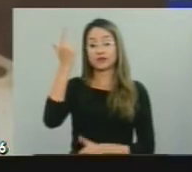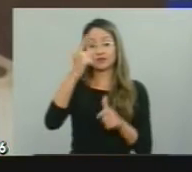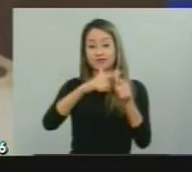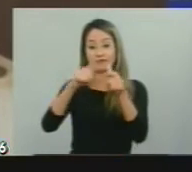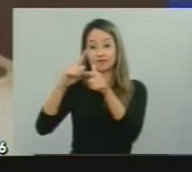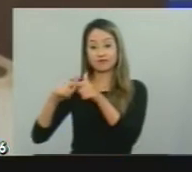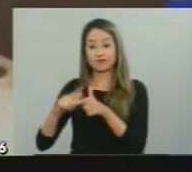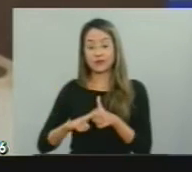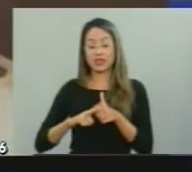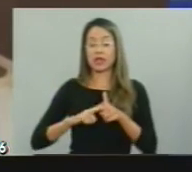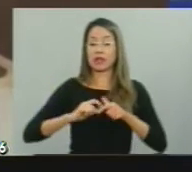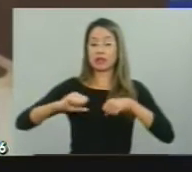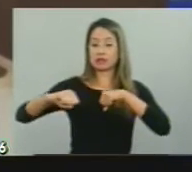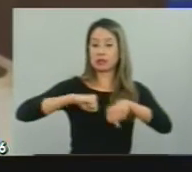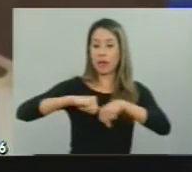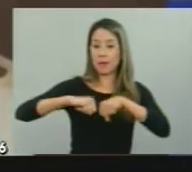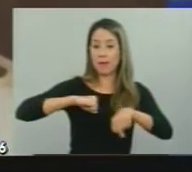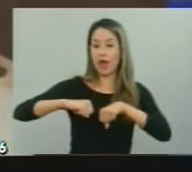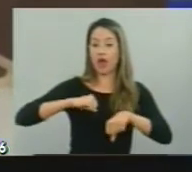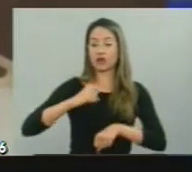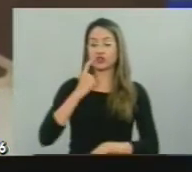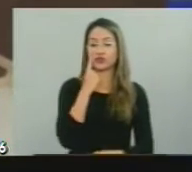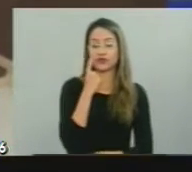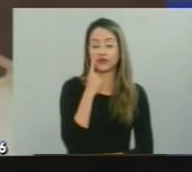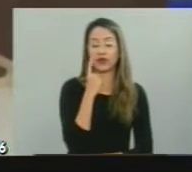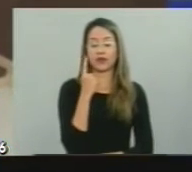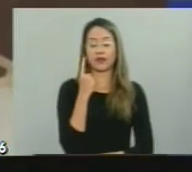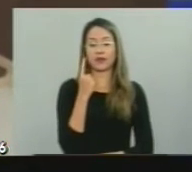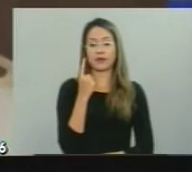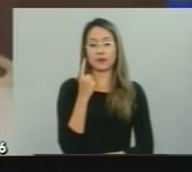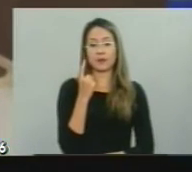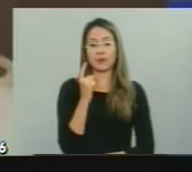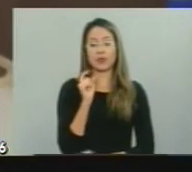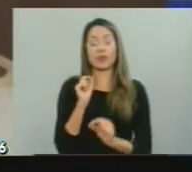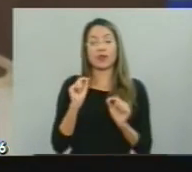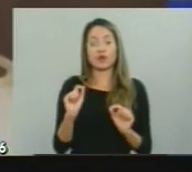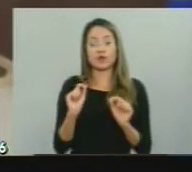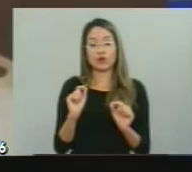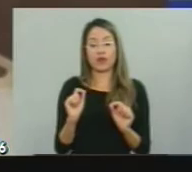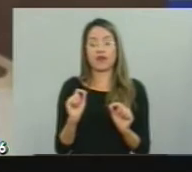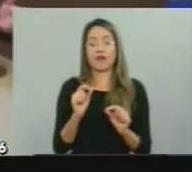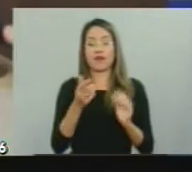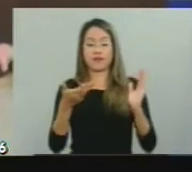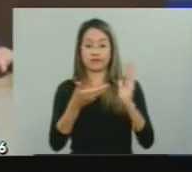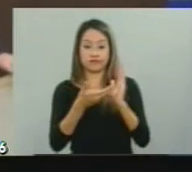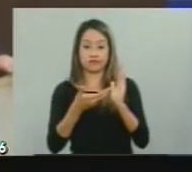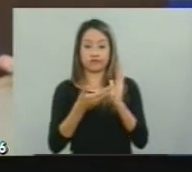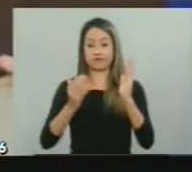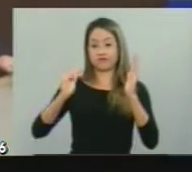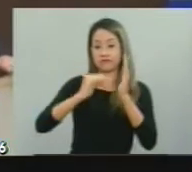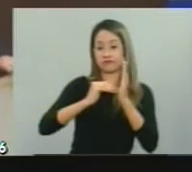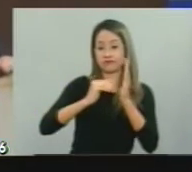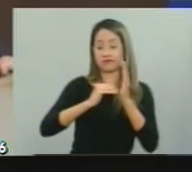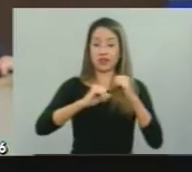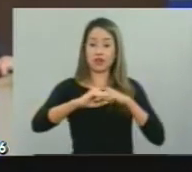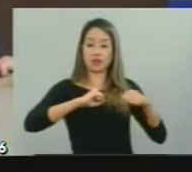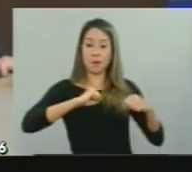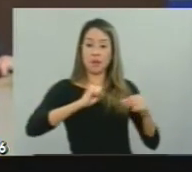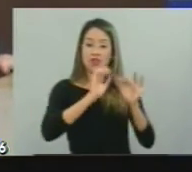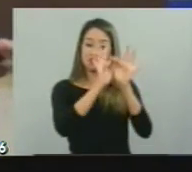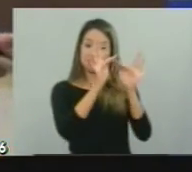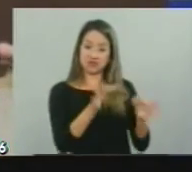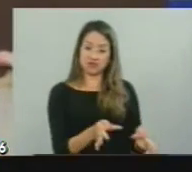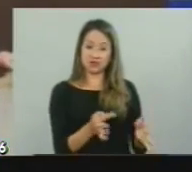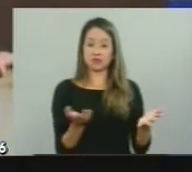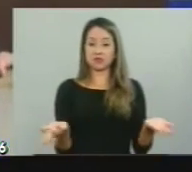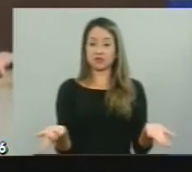num debate, o melhor que seja, nos tapetes do Senado ou com acordos de ocasião.